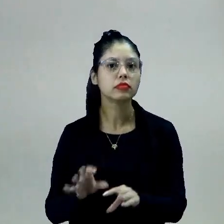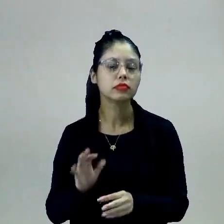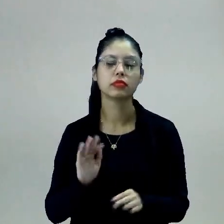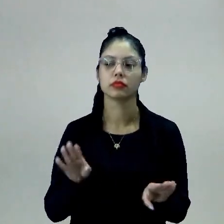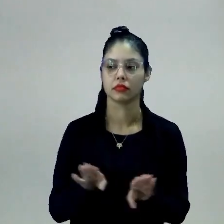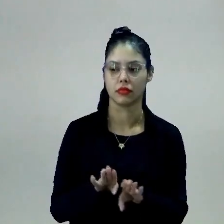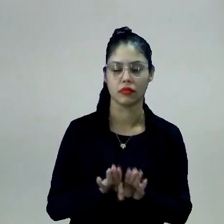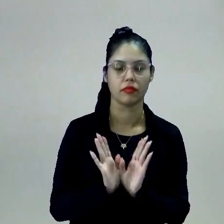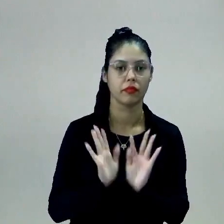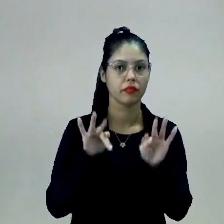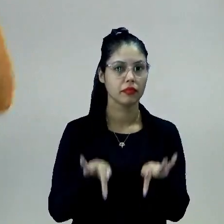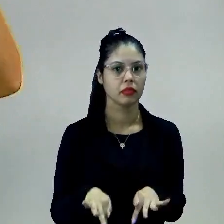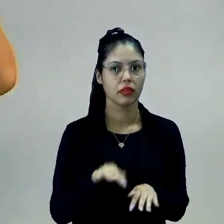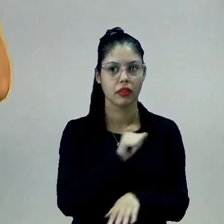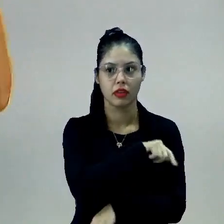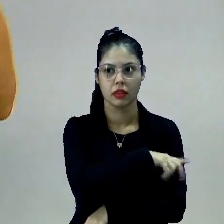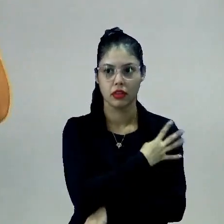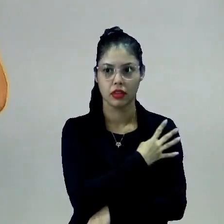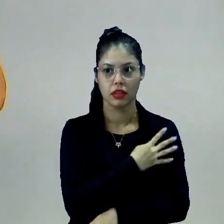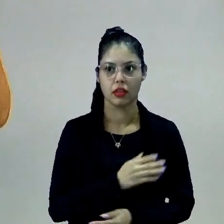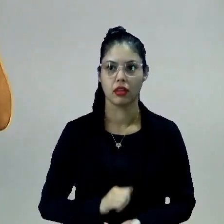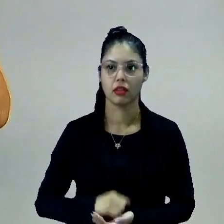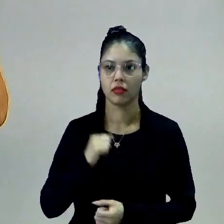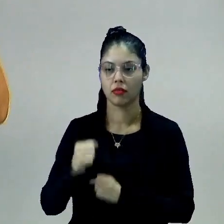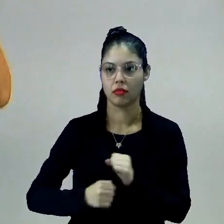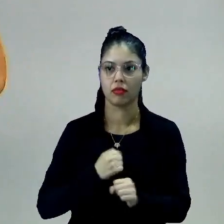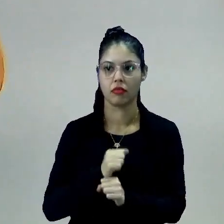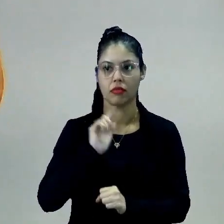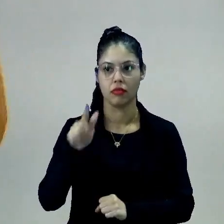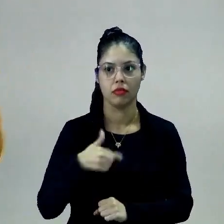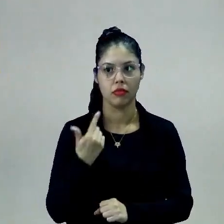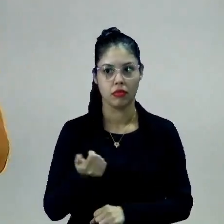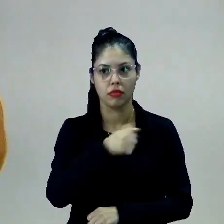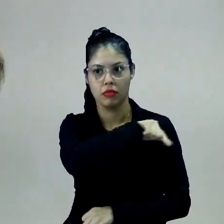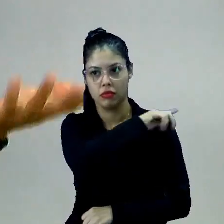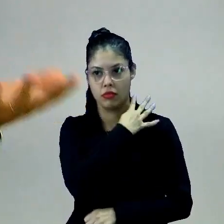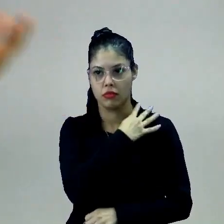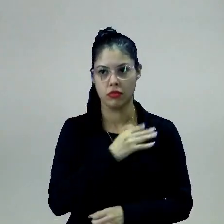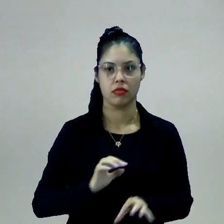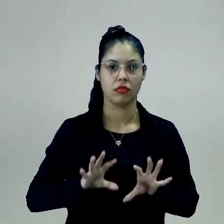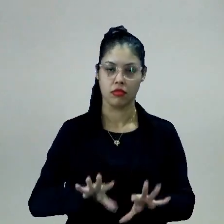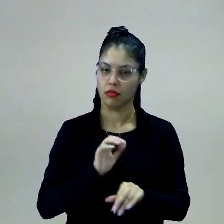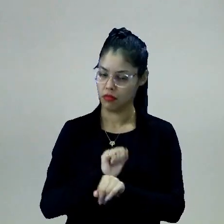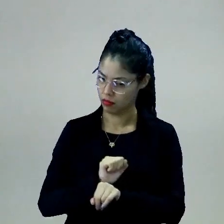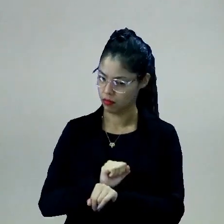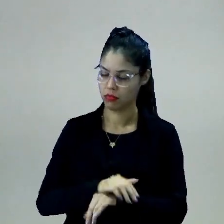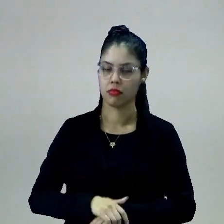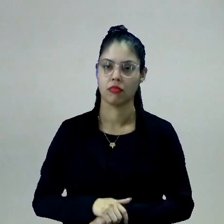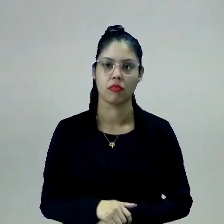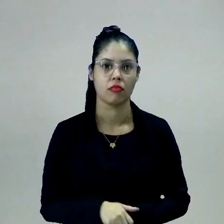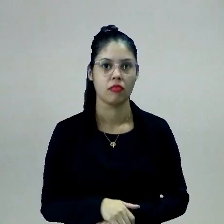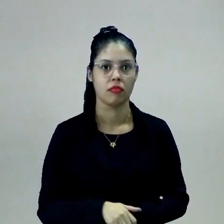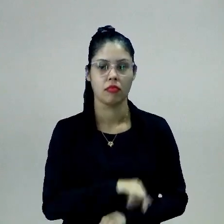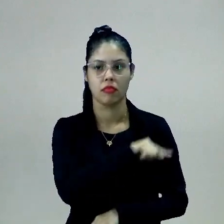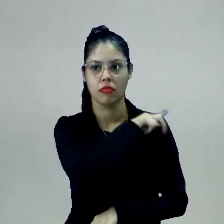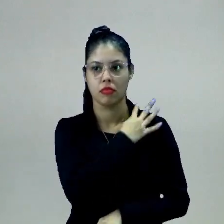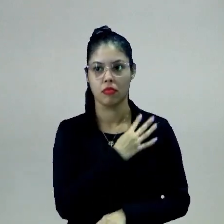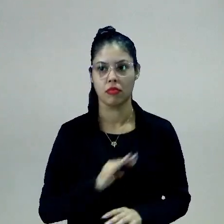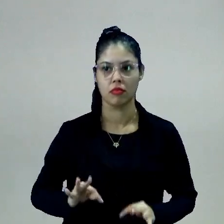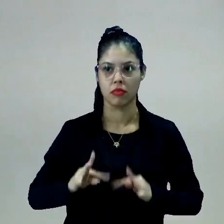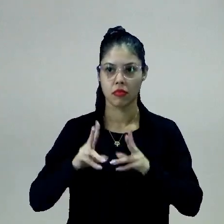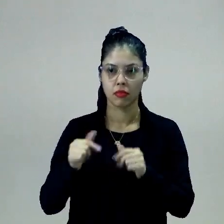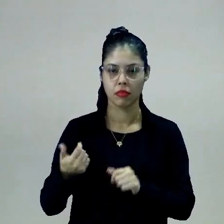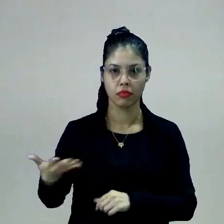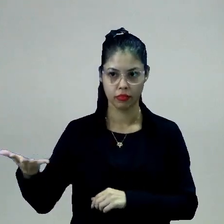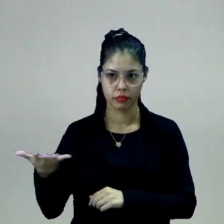Vocês estão terminando o ensino fundamental, o ano que vem estarão, né, no ensino médio, assim espero. E dentro do ensino médio, né, toda